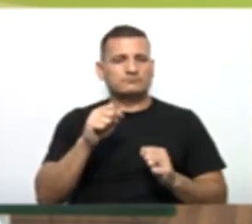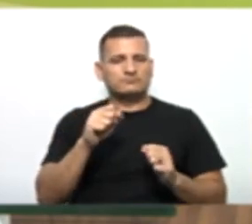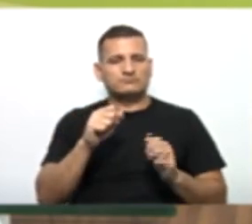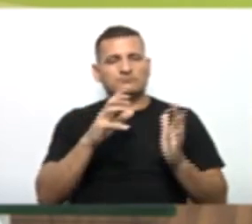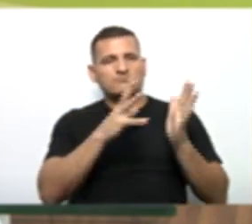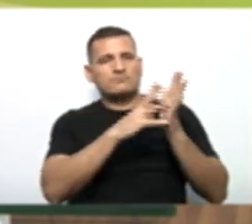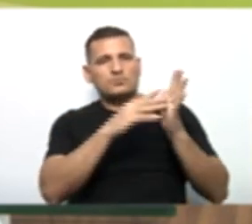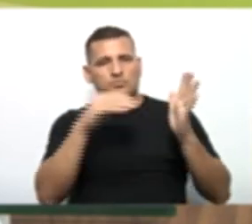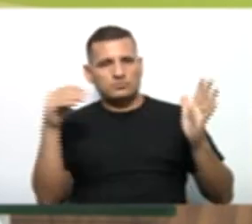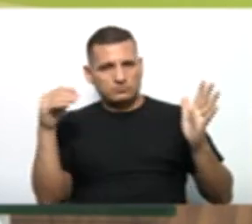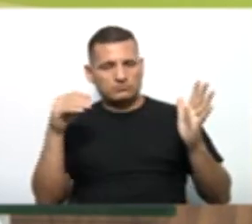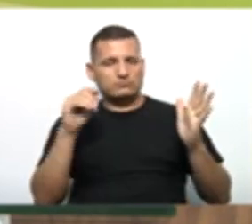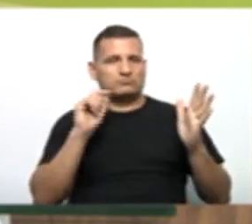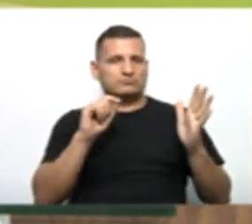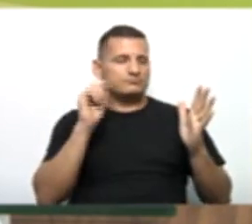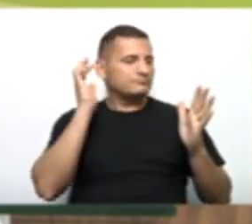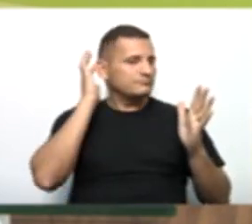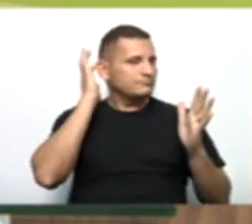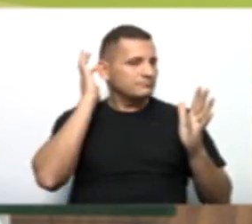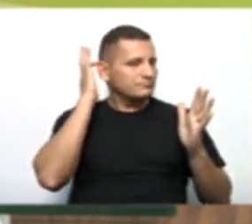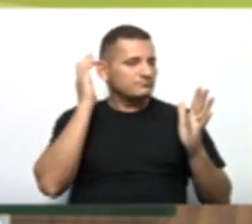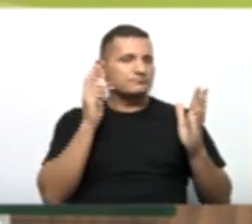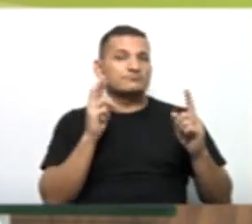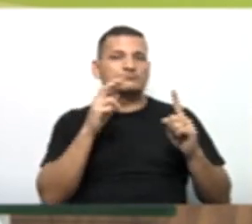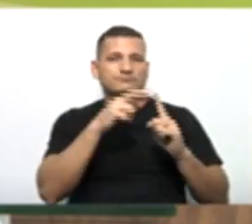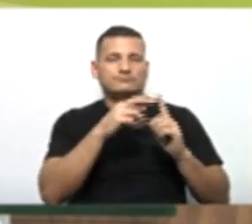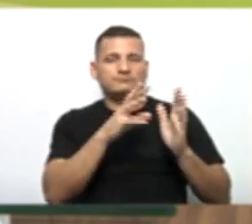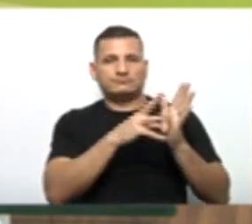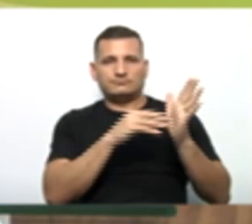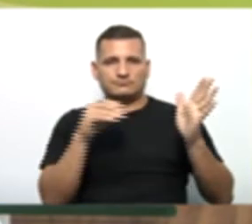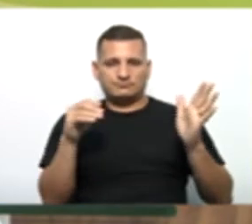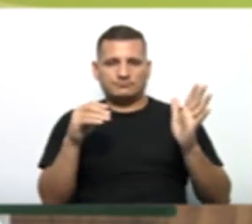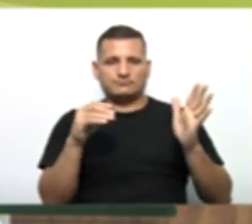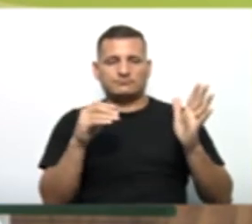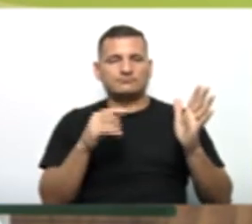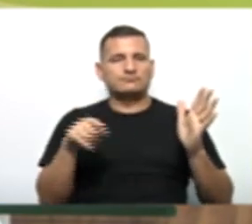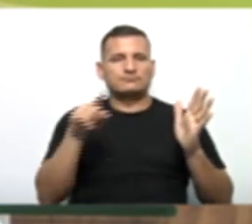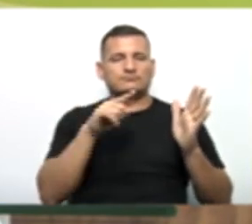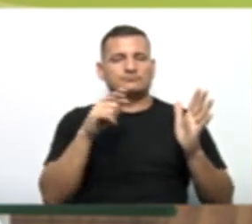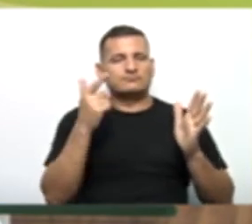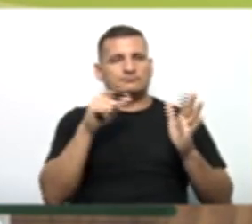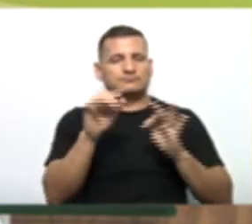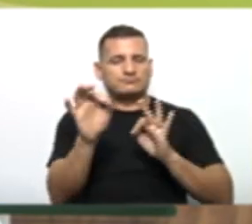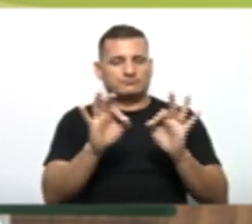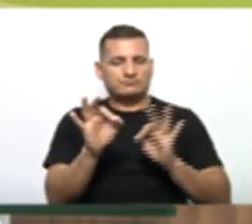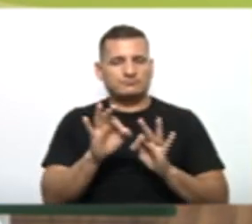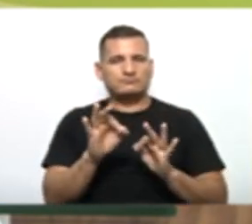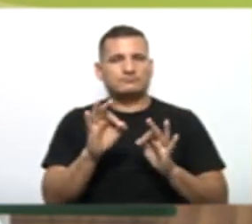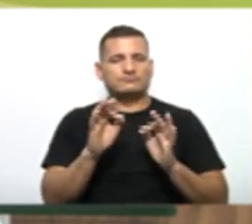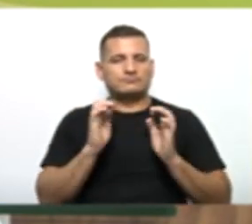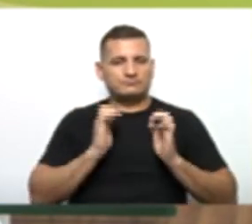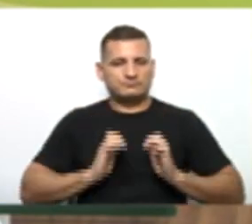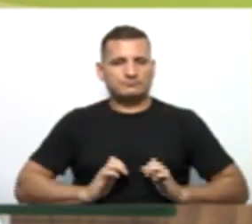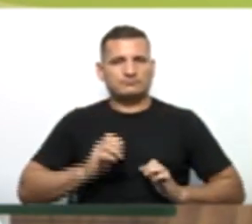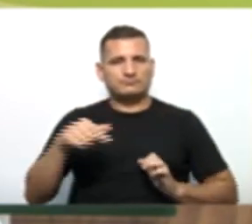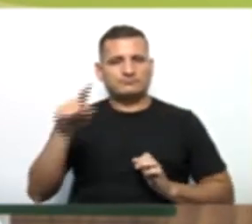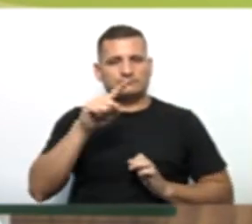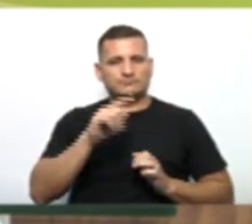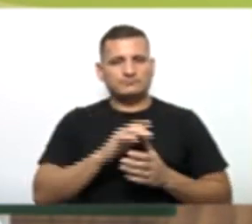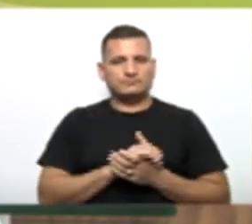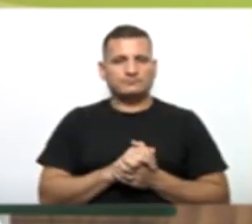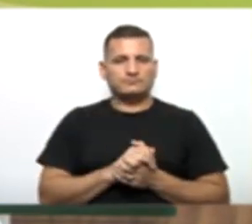como base como referência para que vocês construa um código de ética de vocês